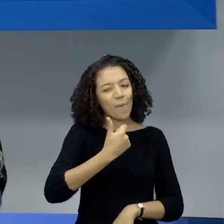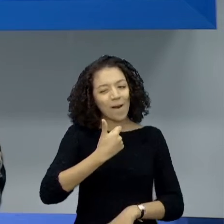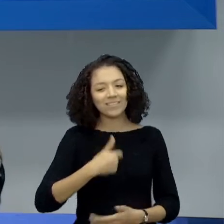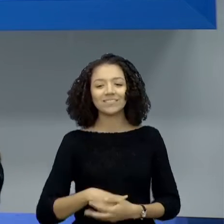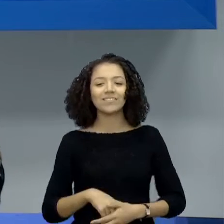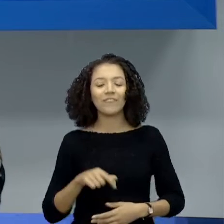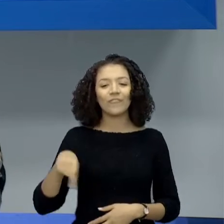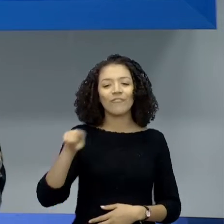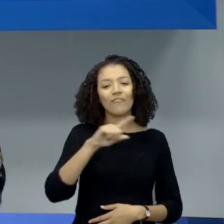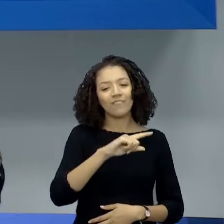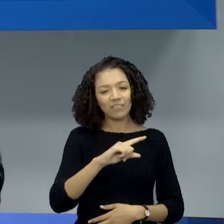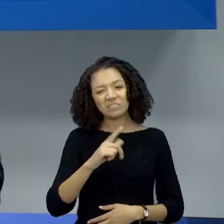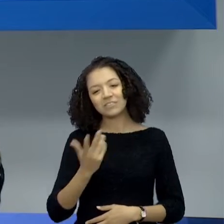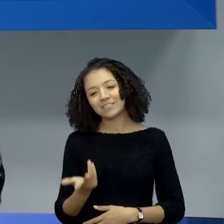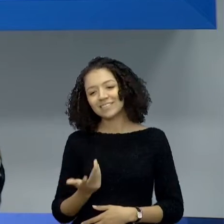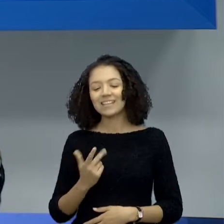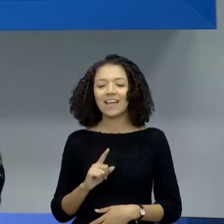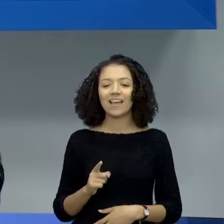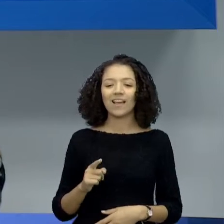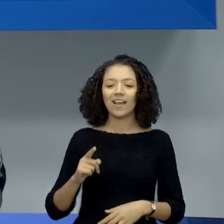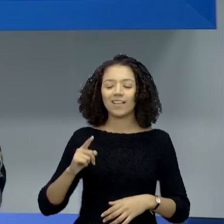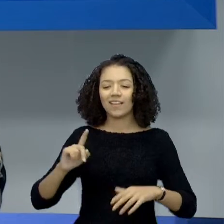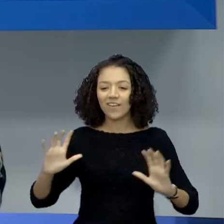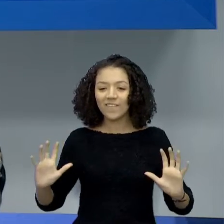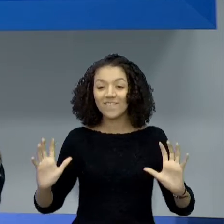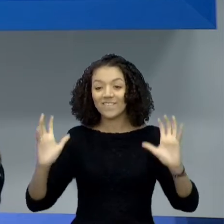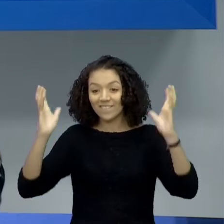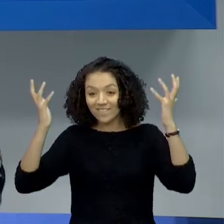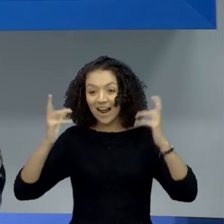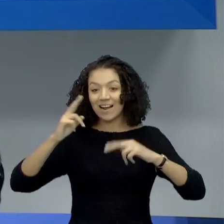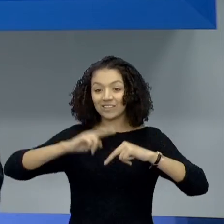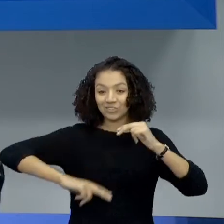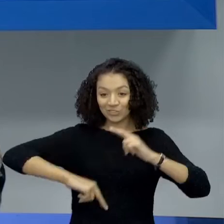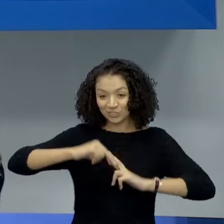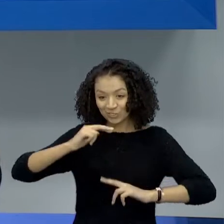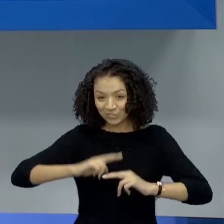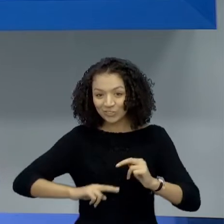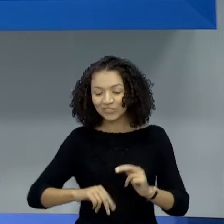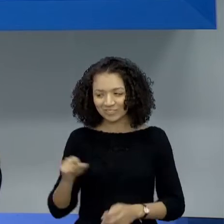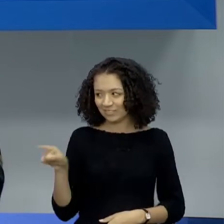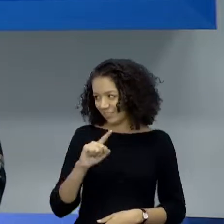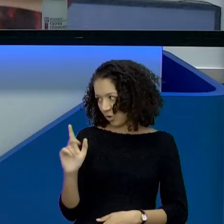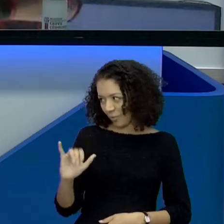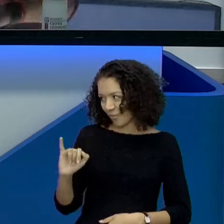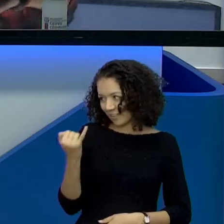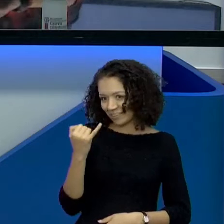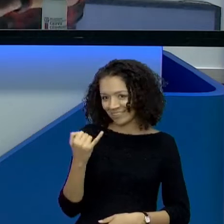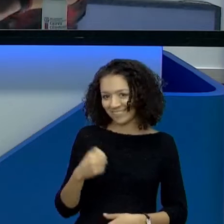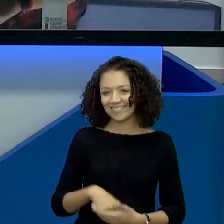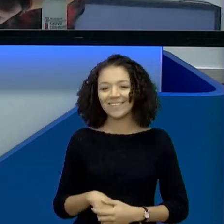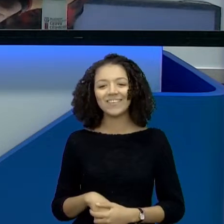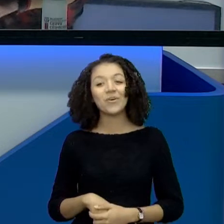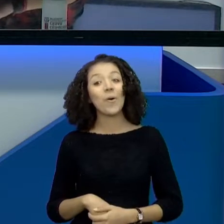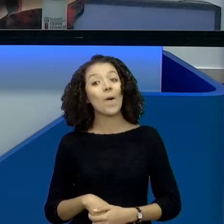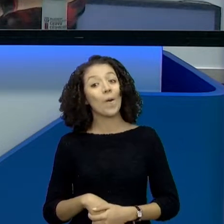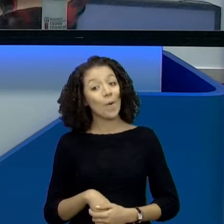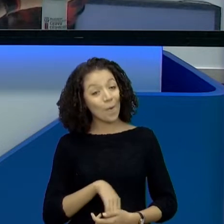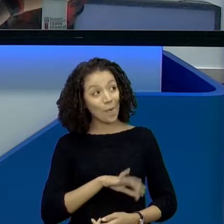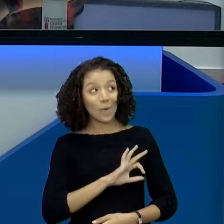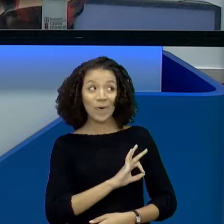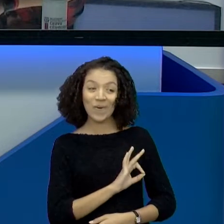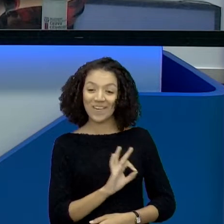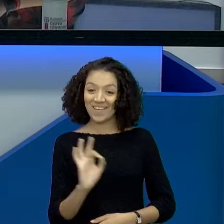já devem estar fazendo aí suas festas juninas, né? Aproveitando bastante. Vocês estão aproveitando bastante também, professoras? Festa